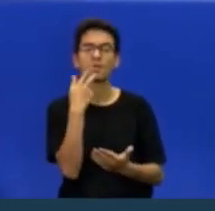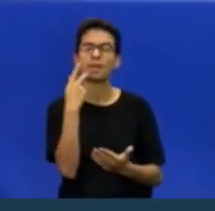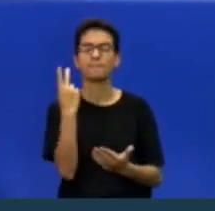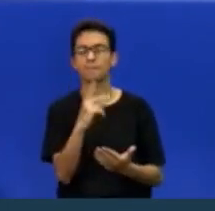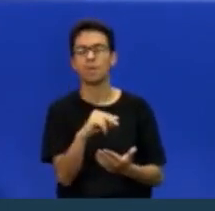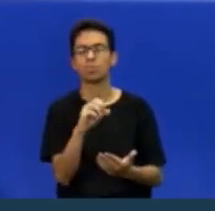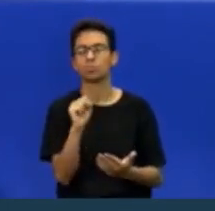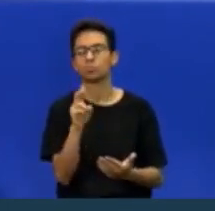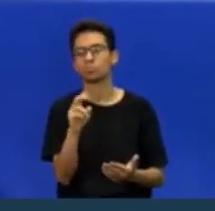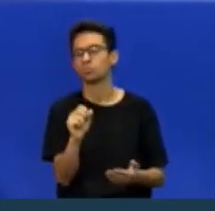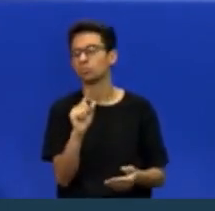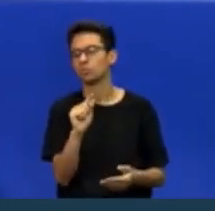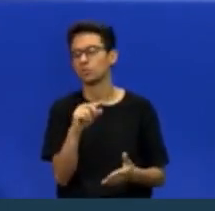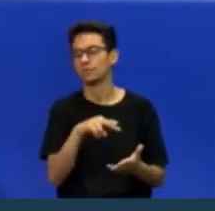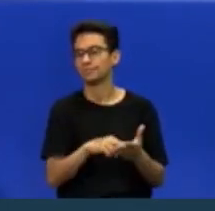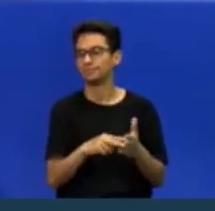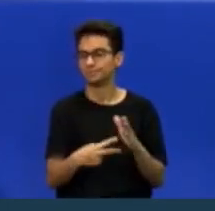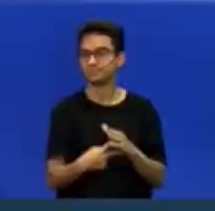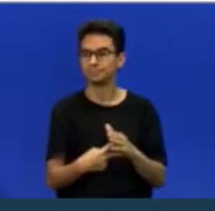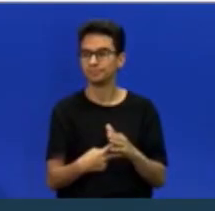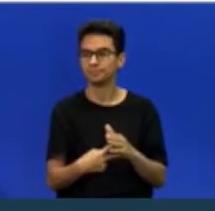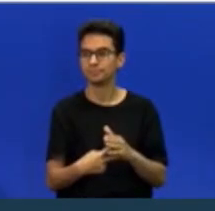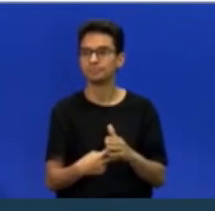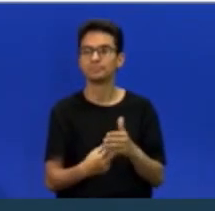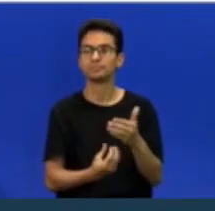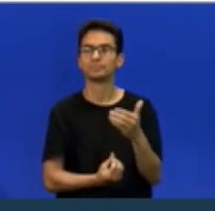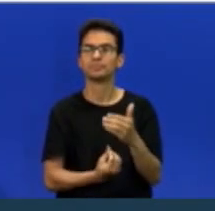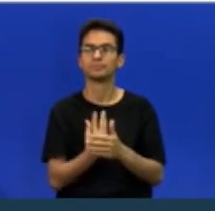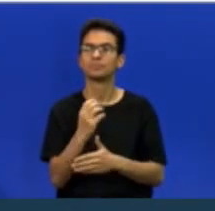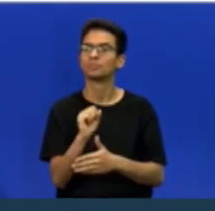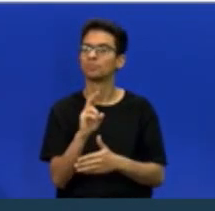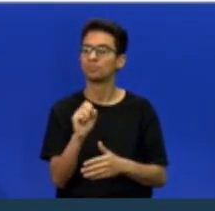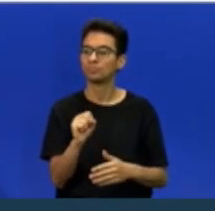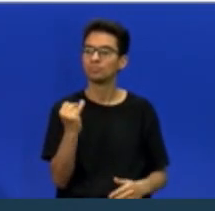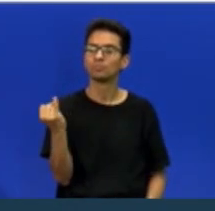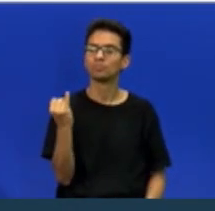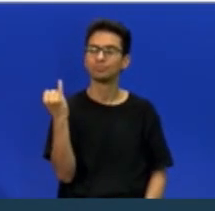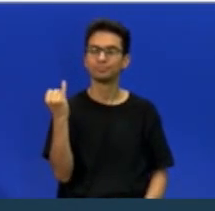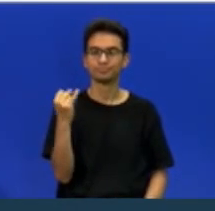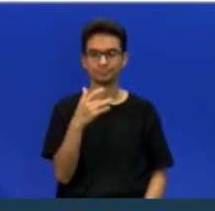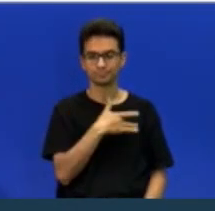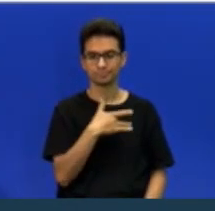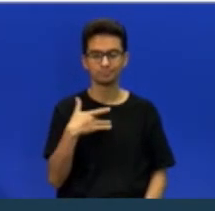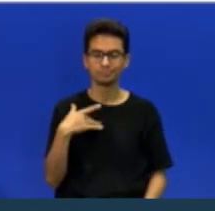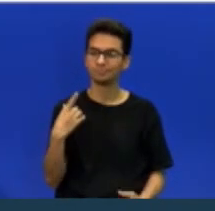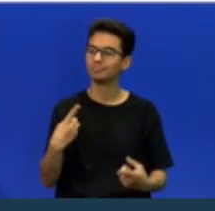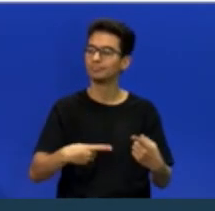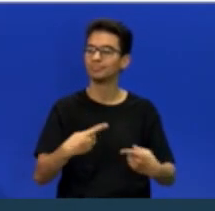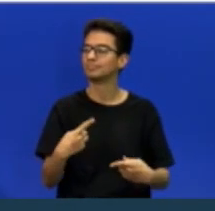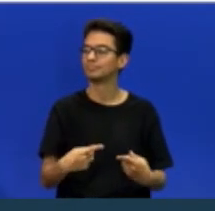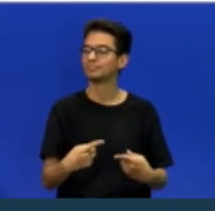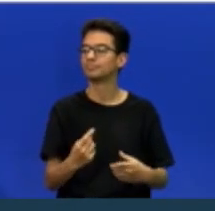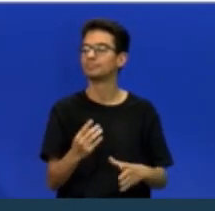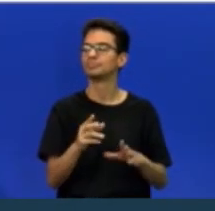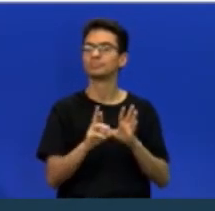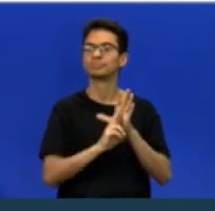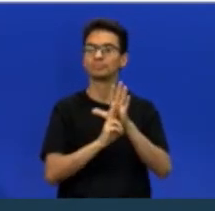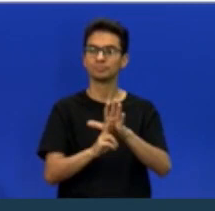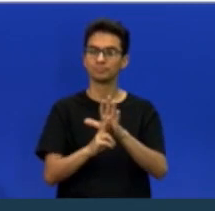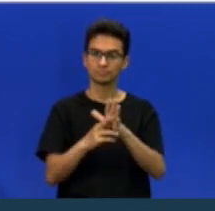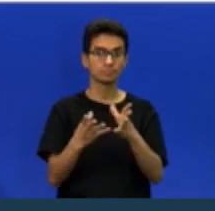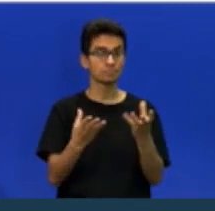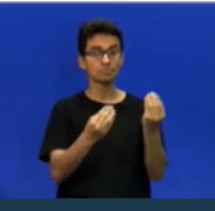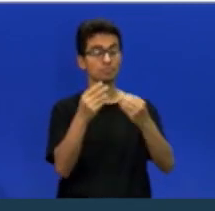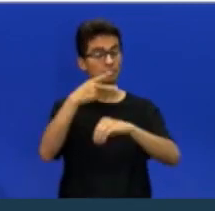mais o que é o SUS. Então, a criação do SUS é um marco para a saúde pública do Brasil e serviu de referência para uma série